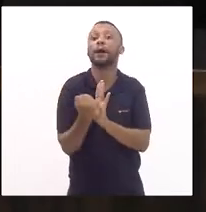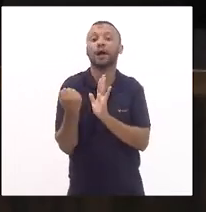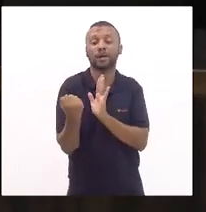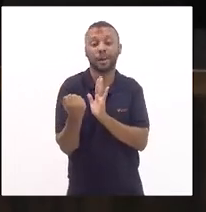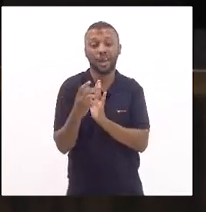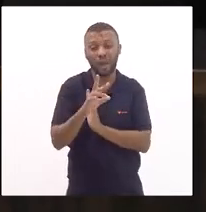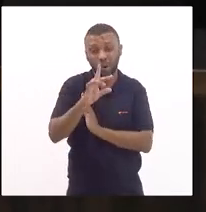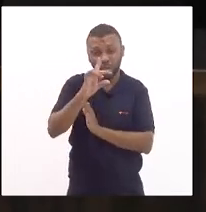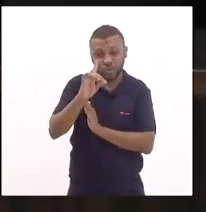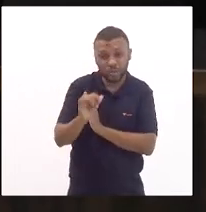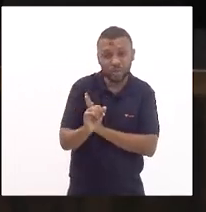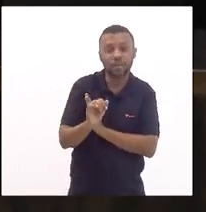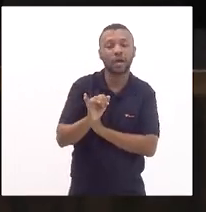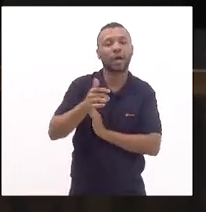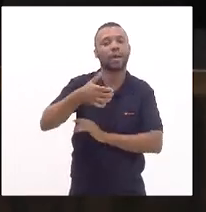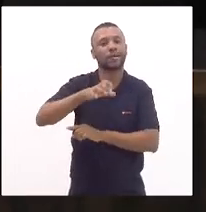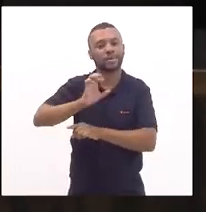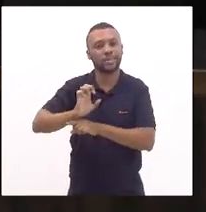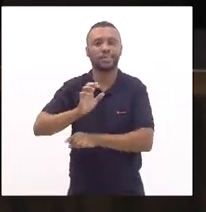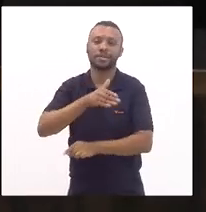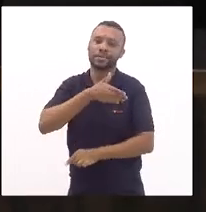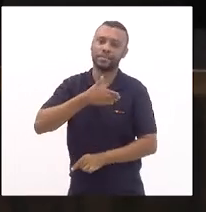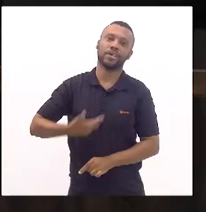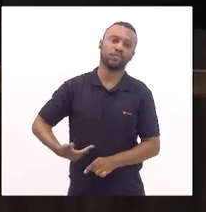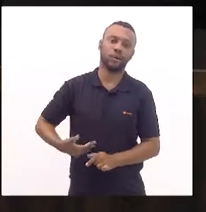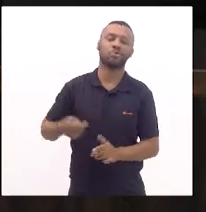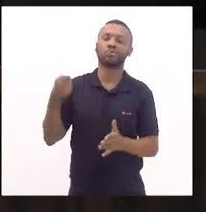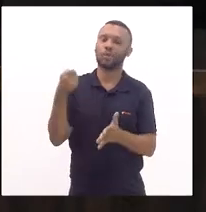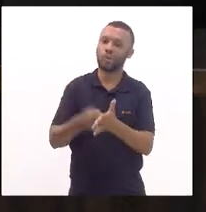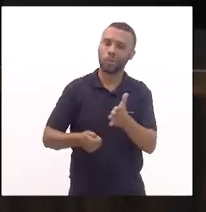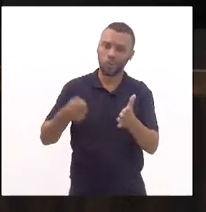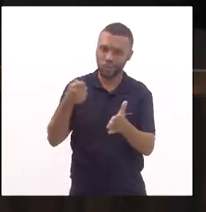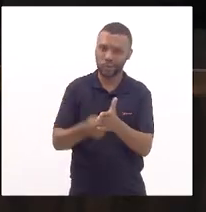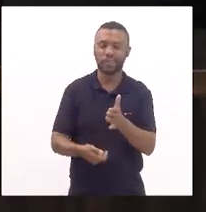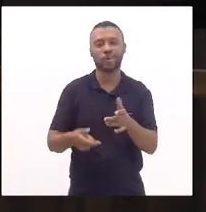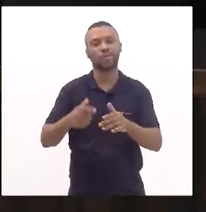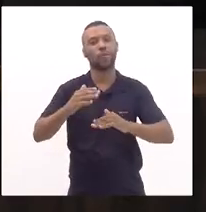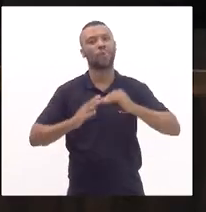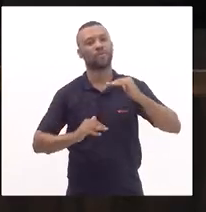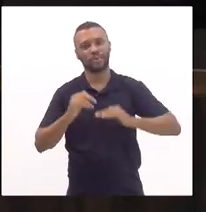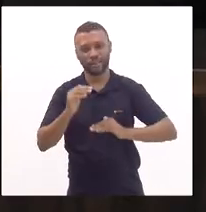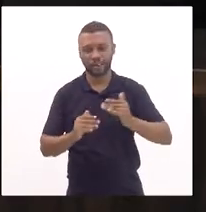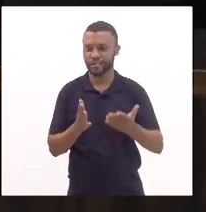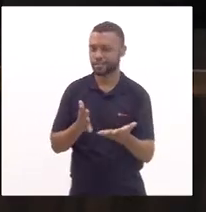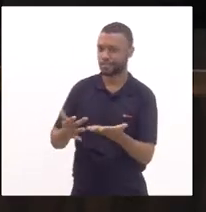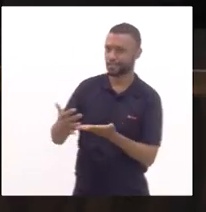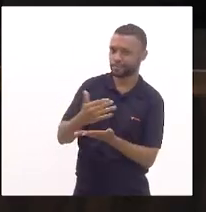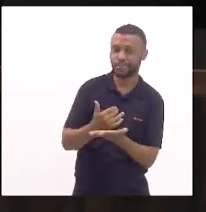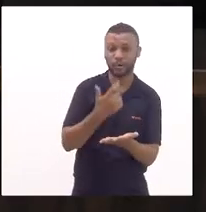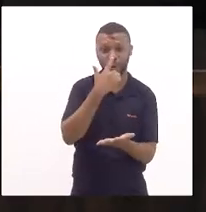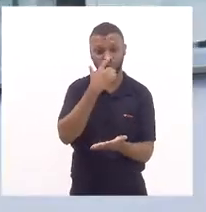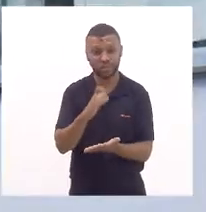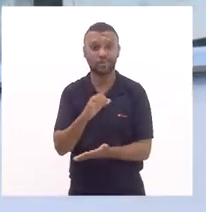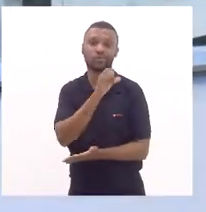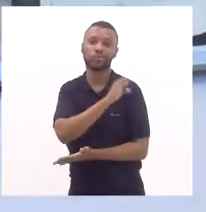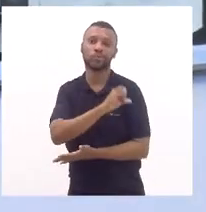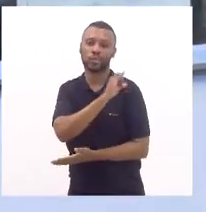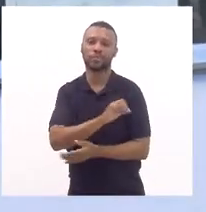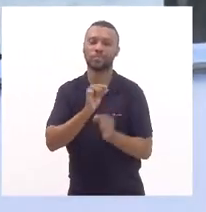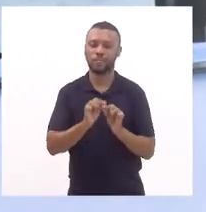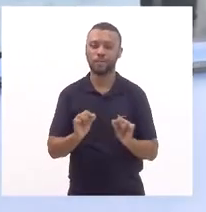é o Dia Estadual de Luta das Catadoras e Catadores no Estado do Rio de Janeiro.